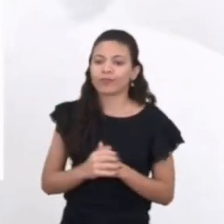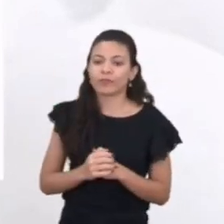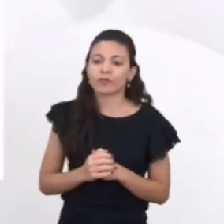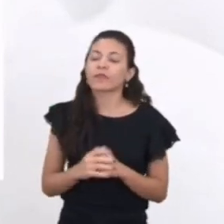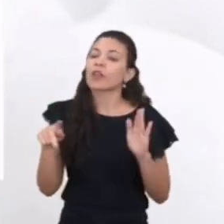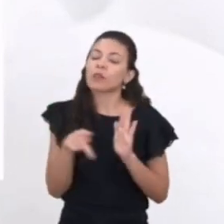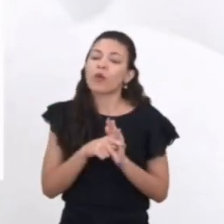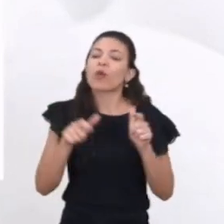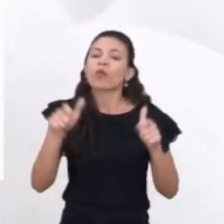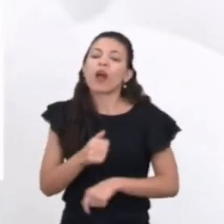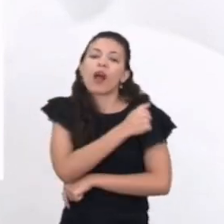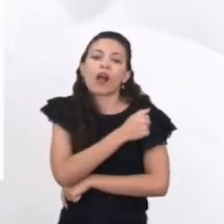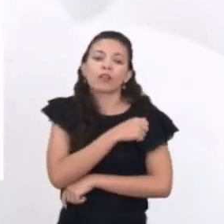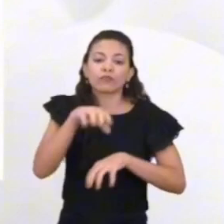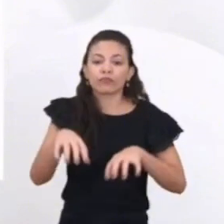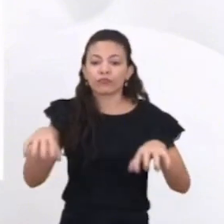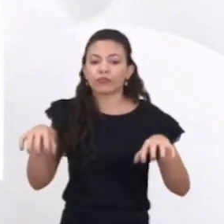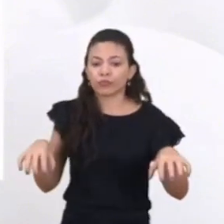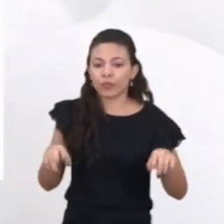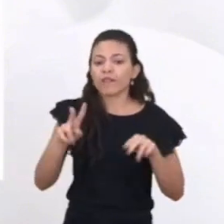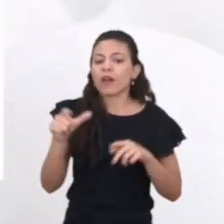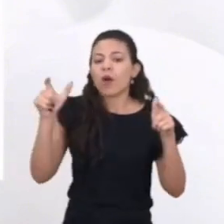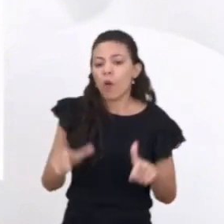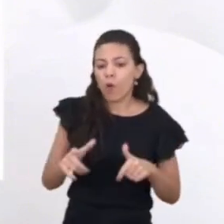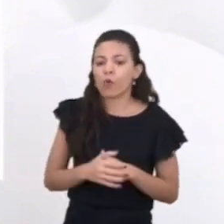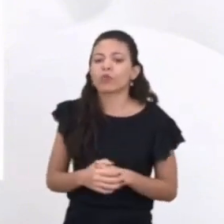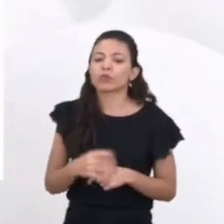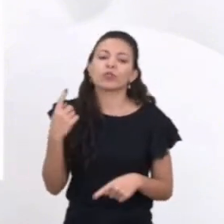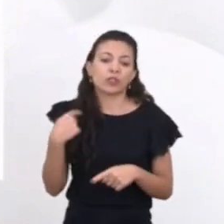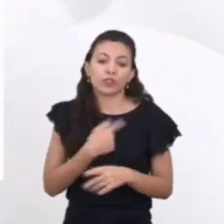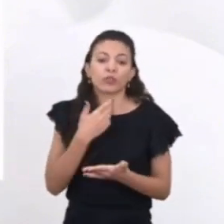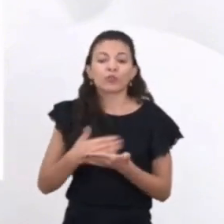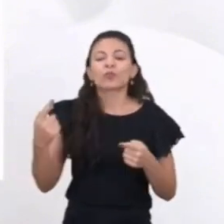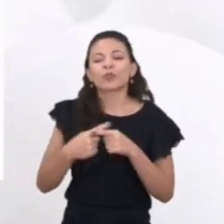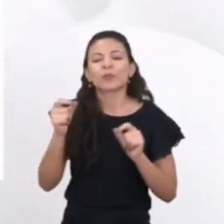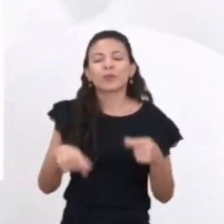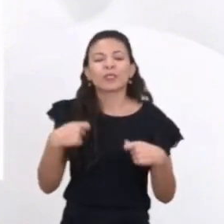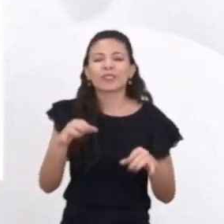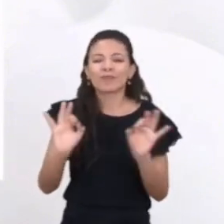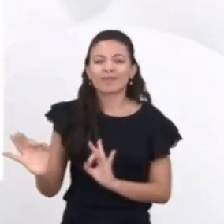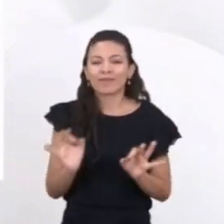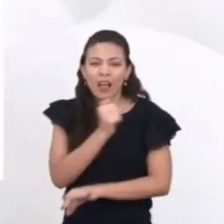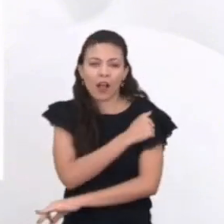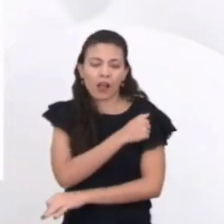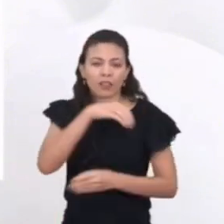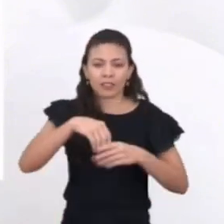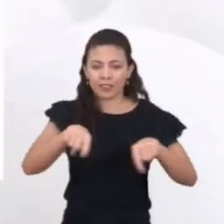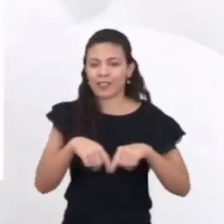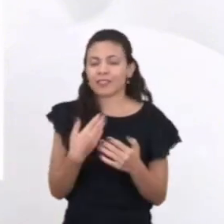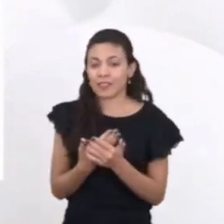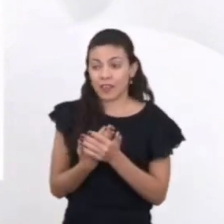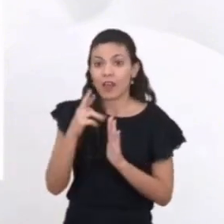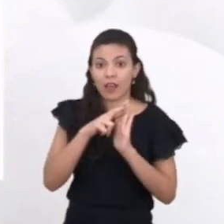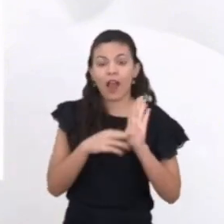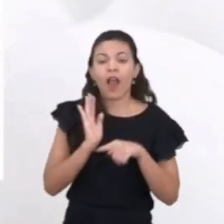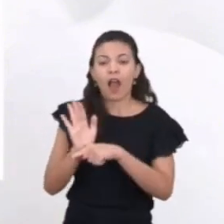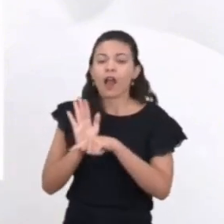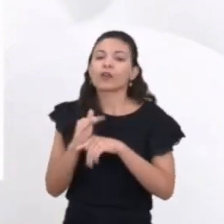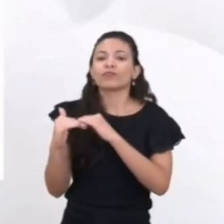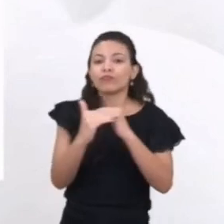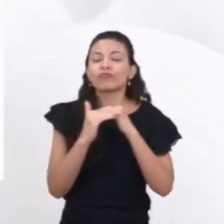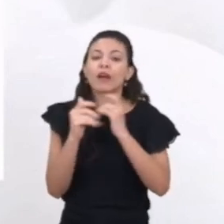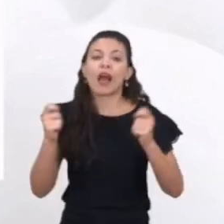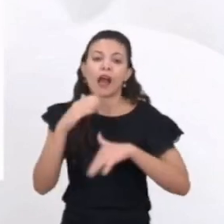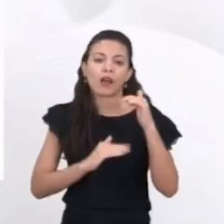alocação dos estudantes, né, na OE. Então, a gente começou por esse, porque a gente precisa alocar eles dentro das turmas, né, e vai ser o relatório que vai ajudar a gente nessa distribuição de nivelamento, de